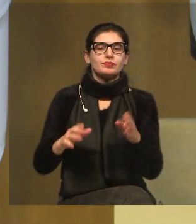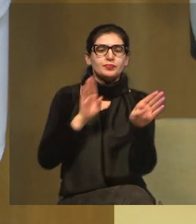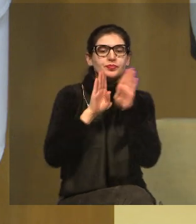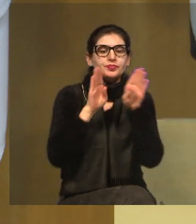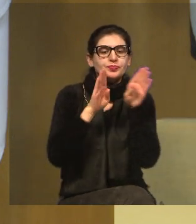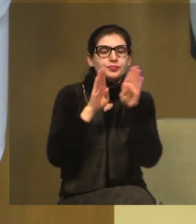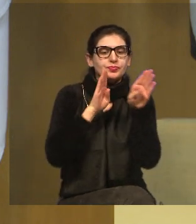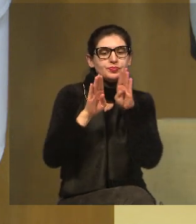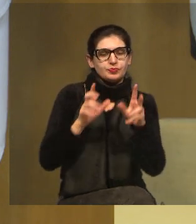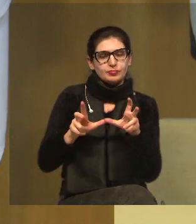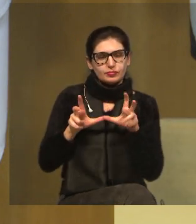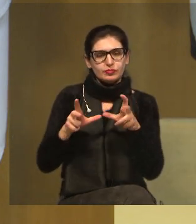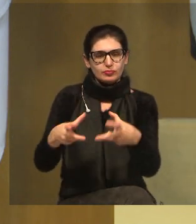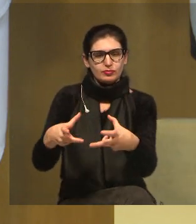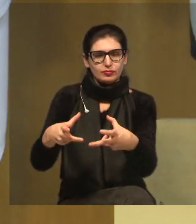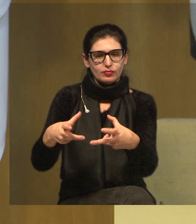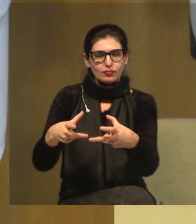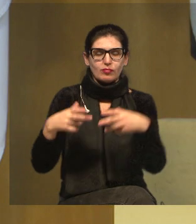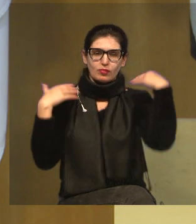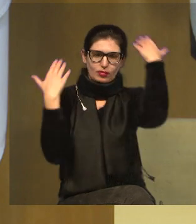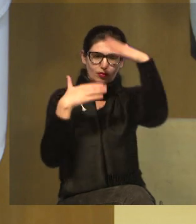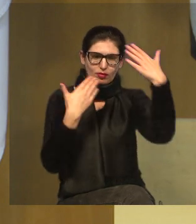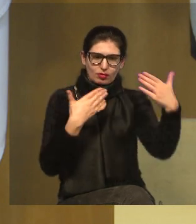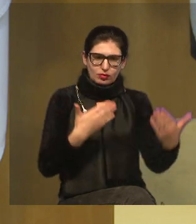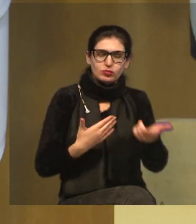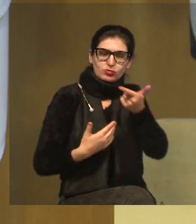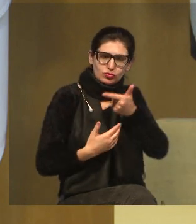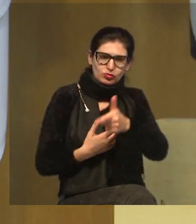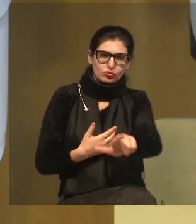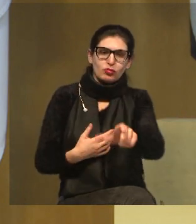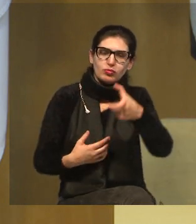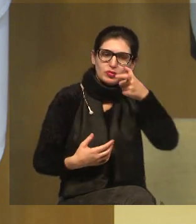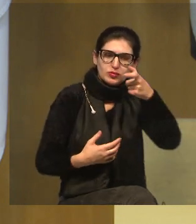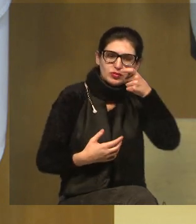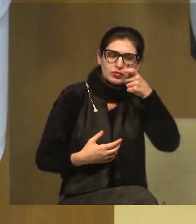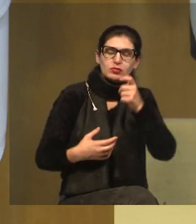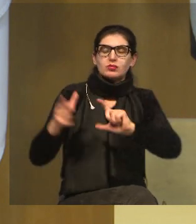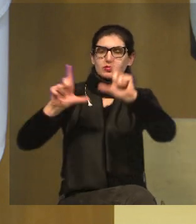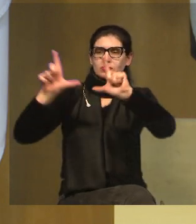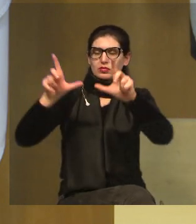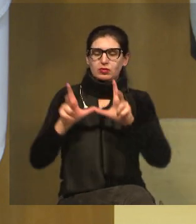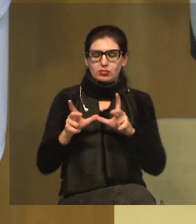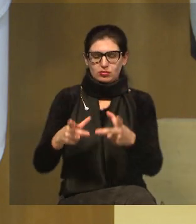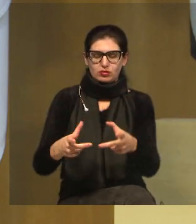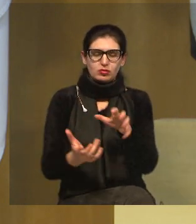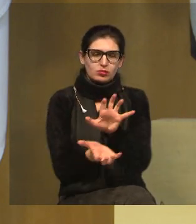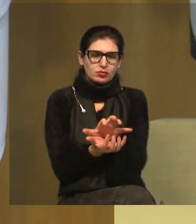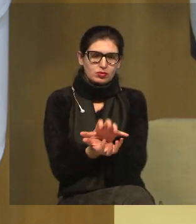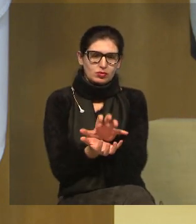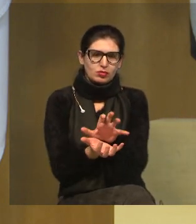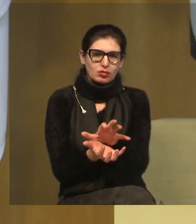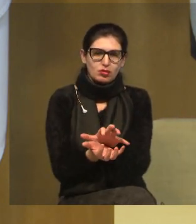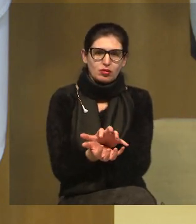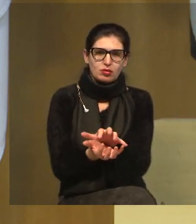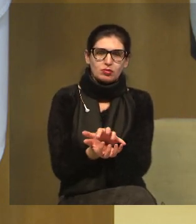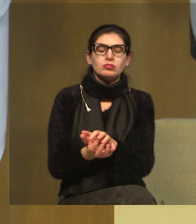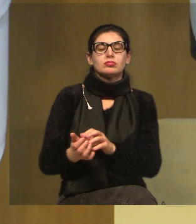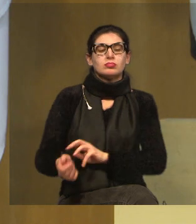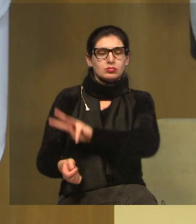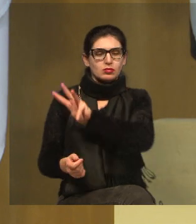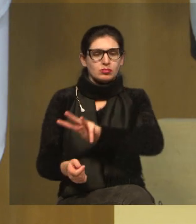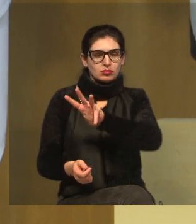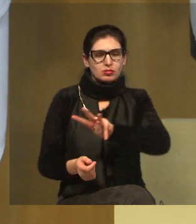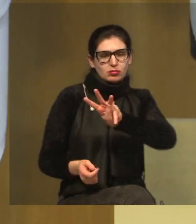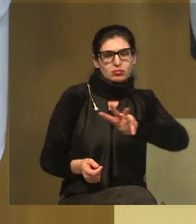Facebook da Câmara. A sessão será reprisada pela TV Câmara Jacareí e em breve ficará à disposição no nosso